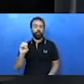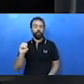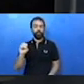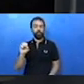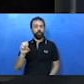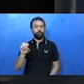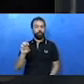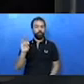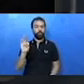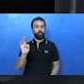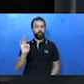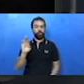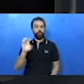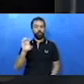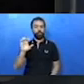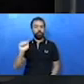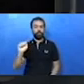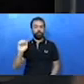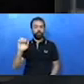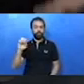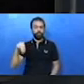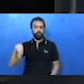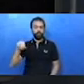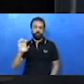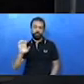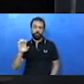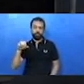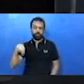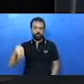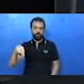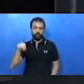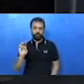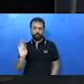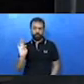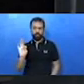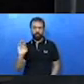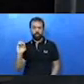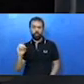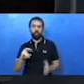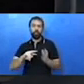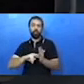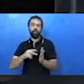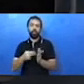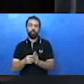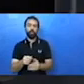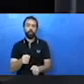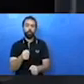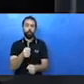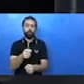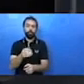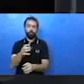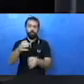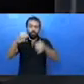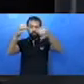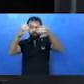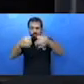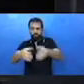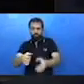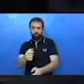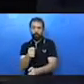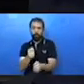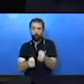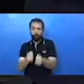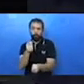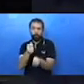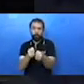o ato de erguer, subir a bandeira ao longo de um mastro. Então, a bandeira